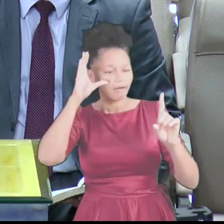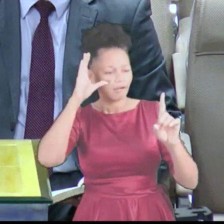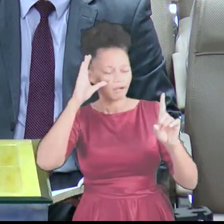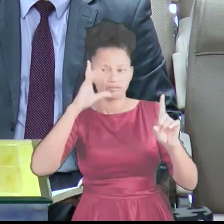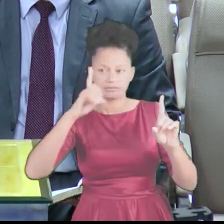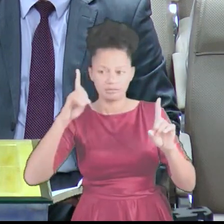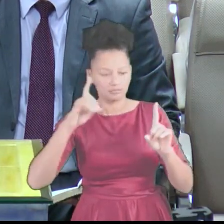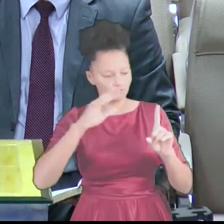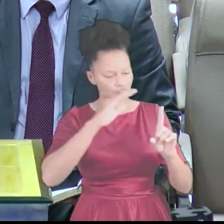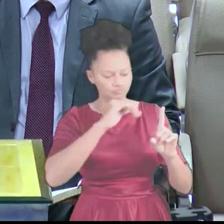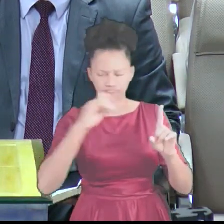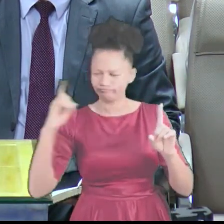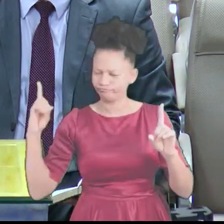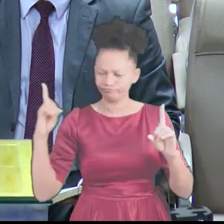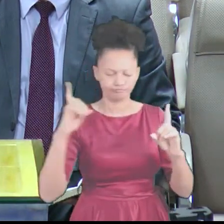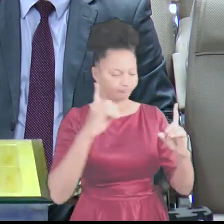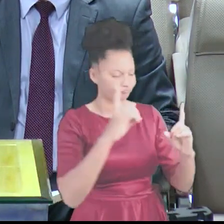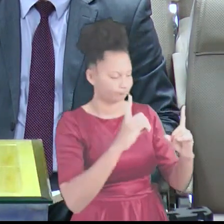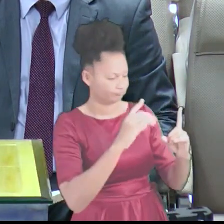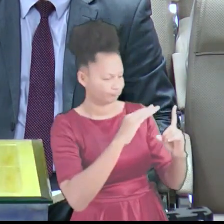Deus o chama